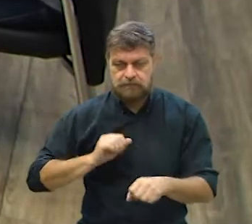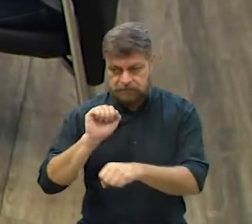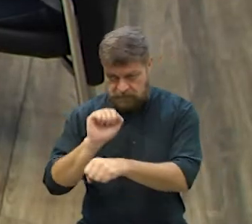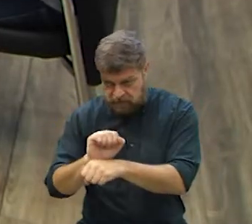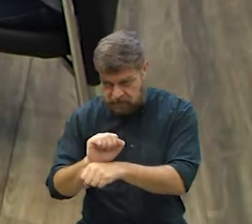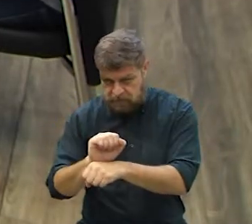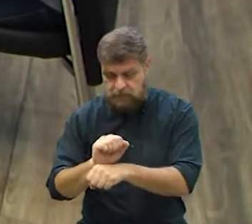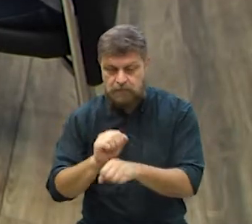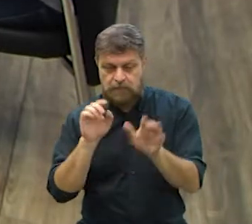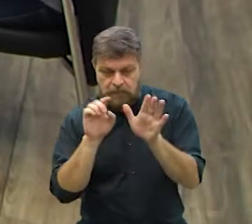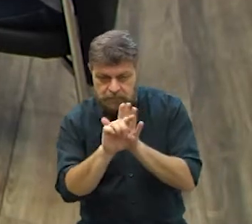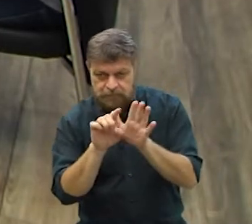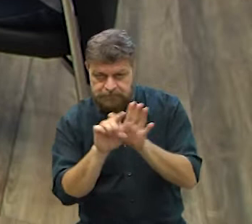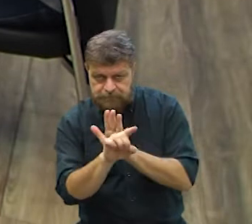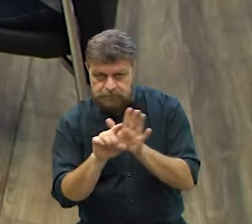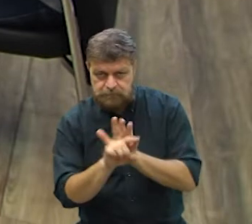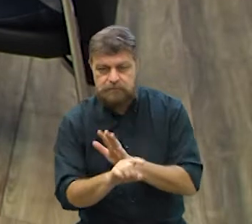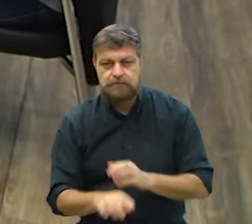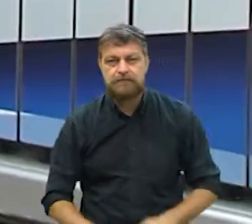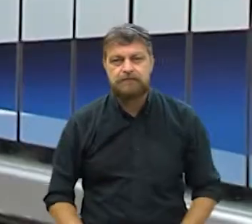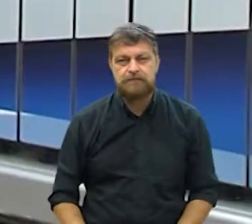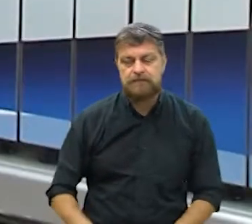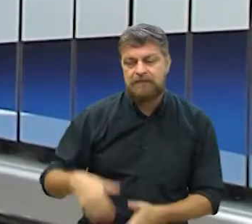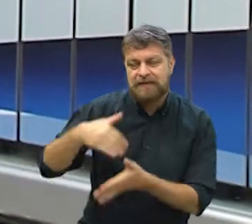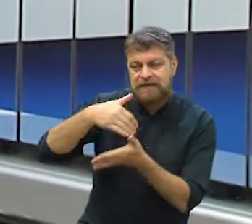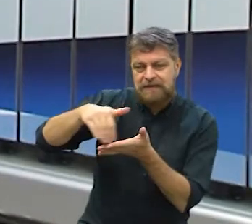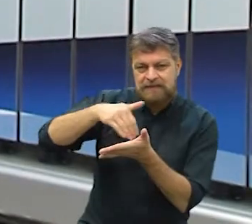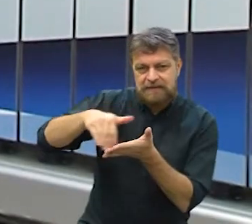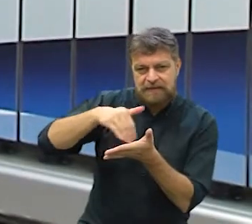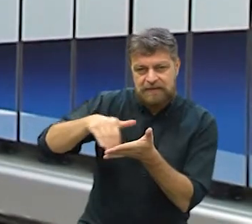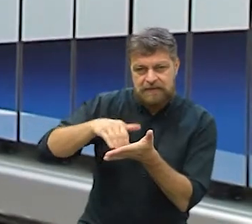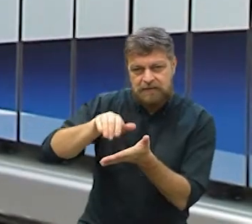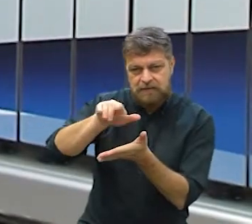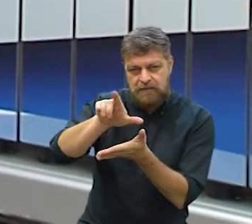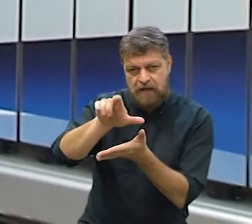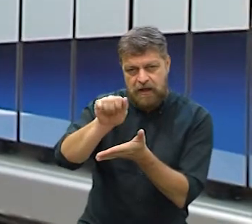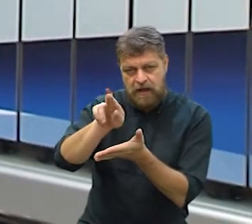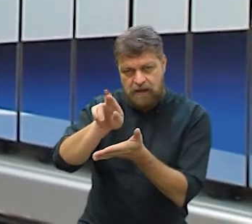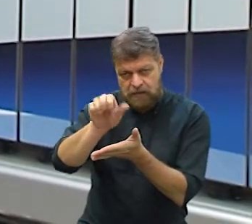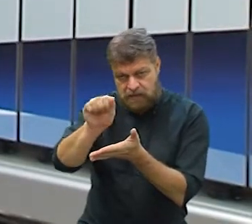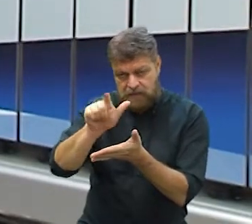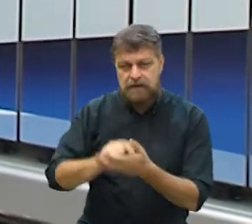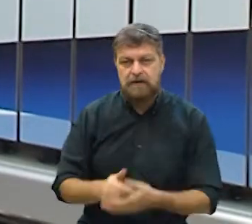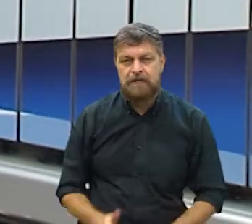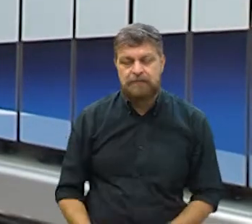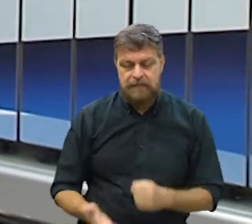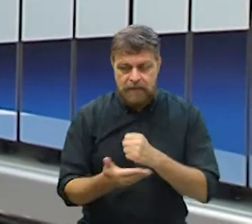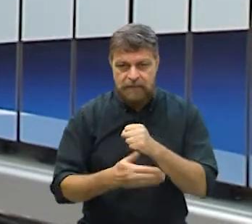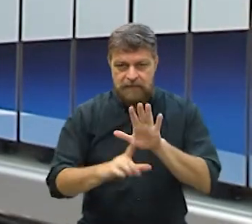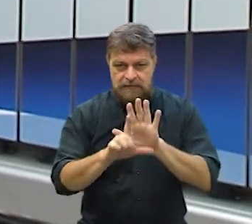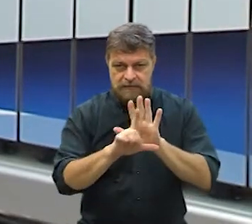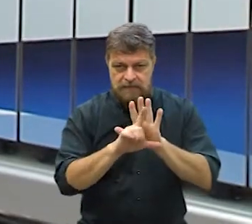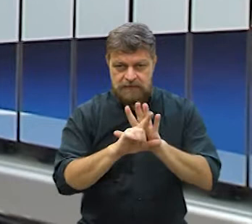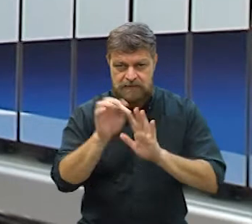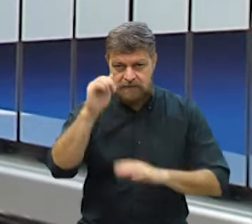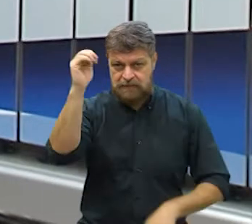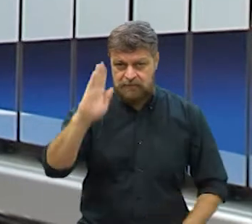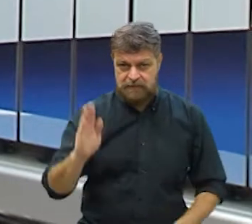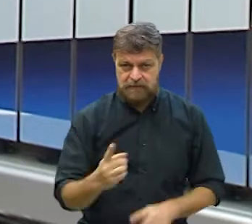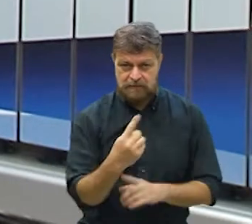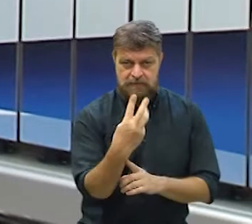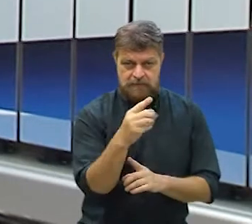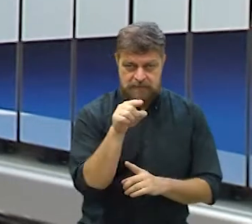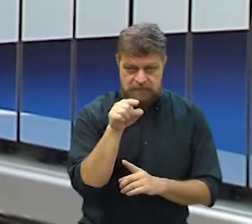interrupções apenas quando o necessário. Secretário Arli, quero começar com o senhor, com base na Lei Federal